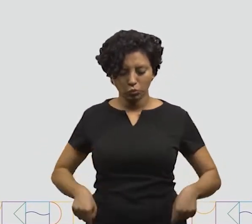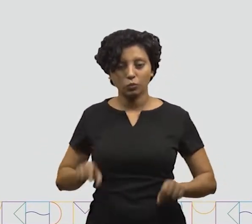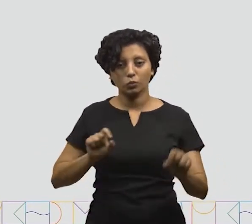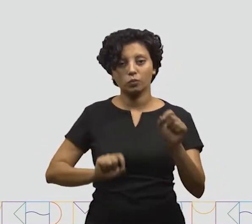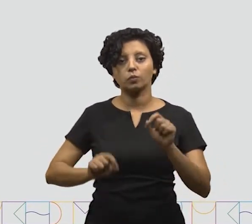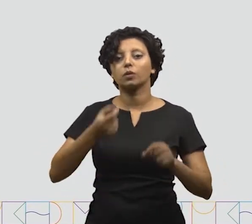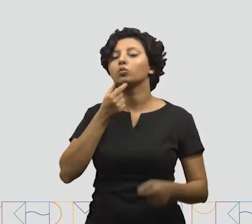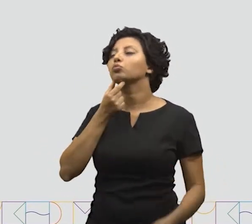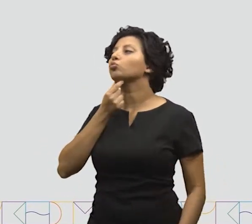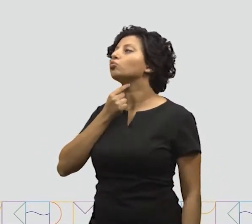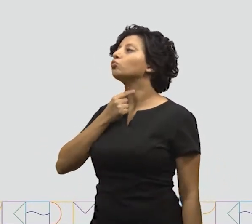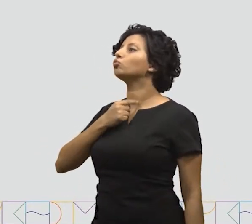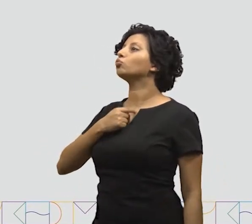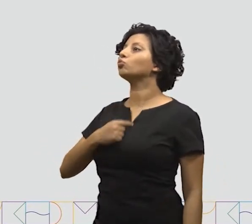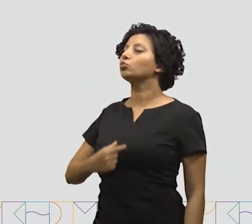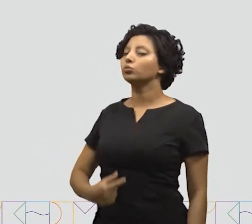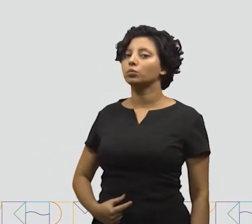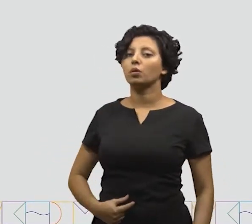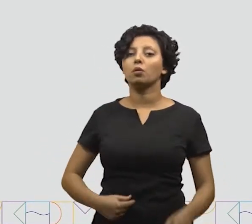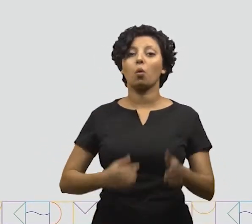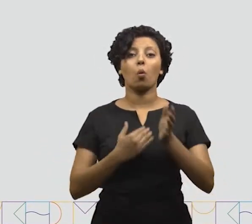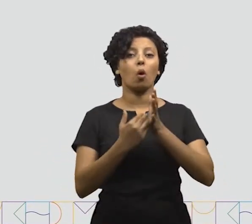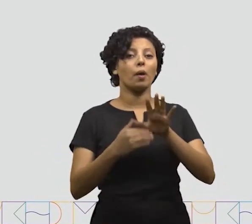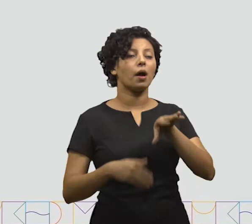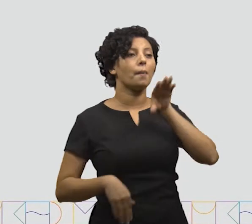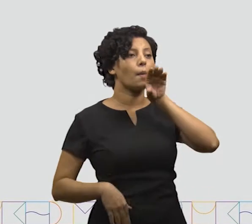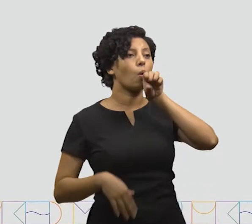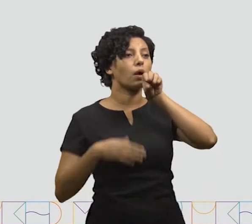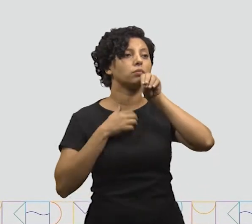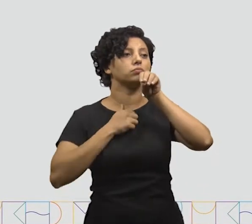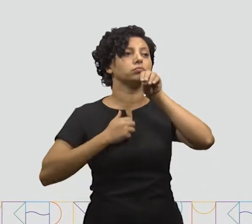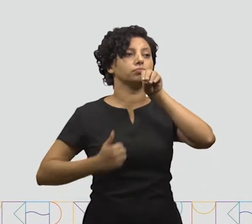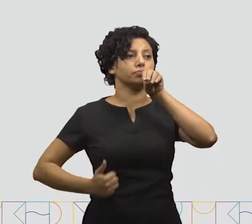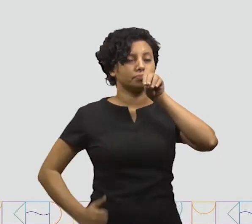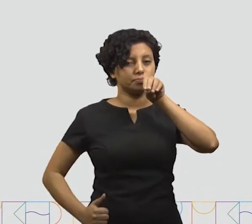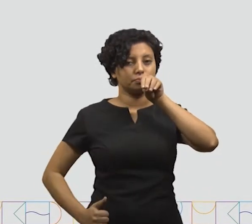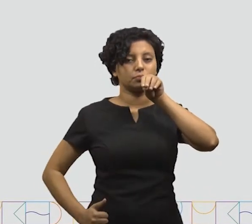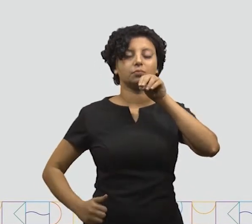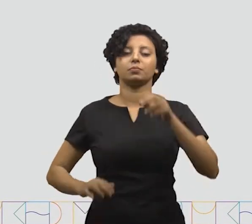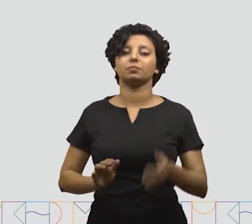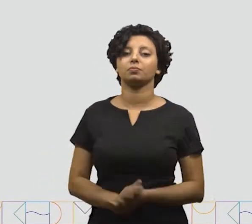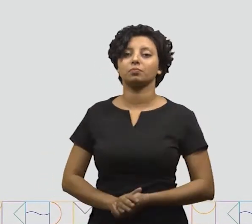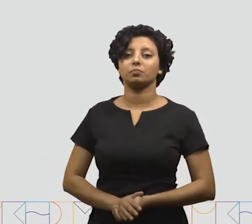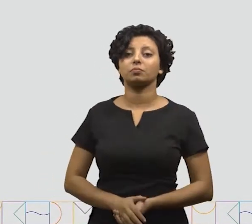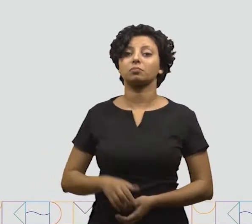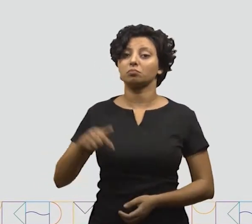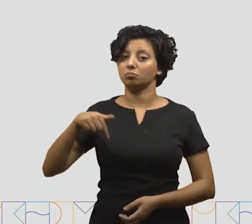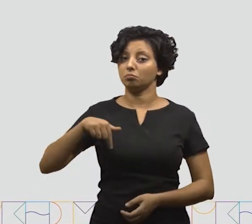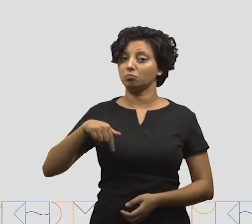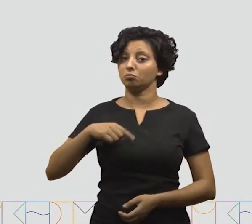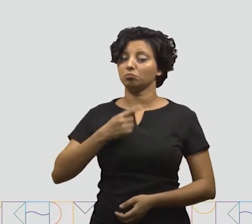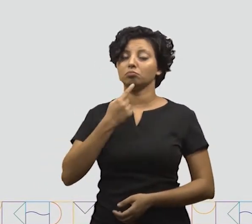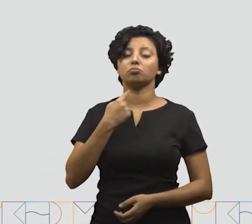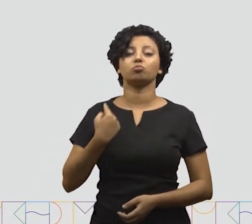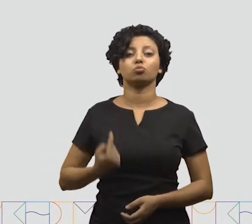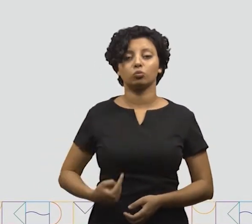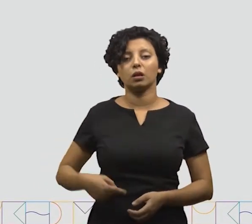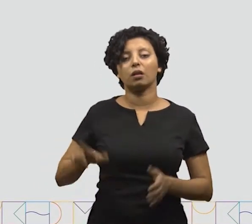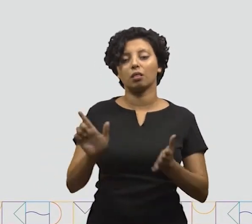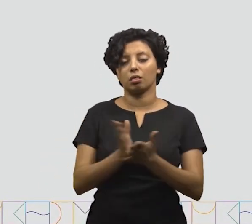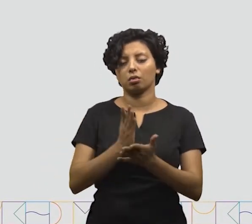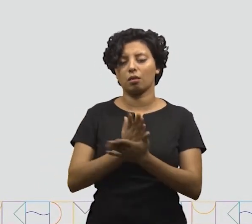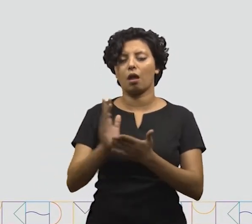tubo digestório, um tubo que liga a boca ao ânus. Esse tubo contém alguns